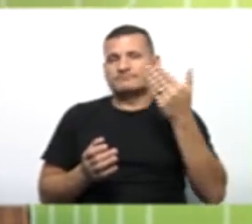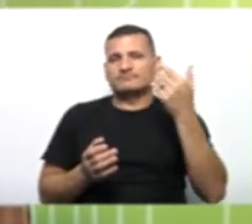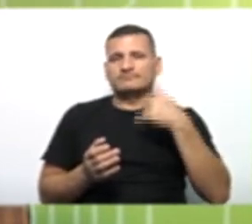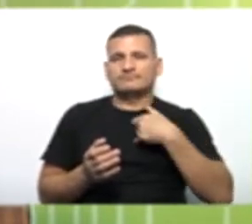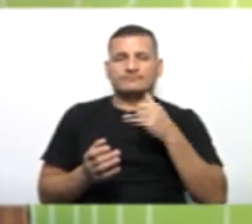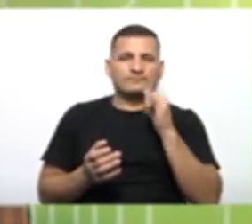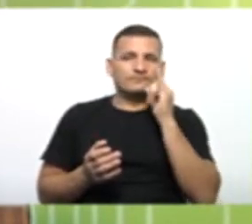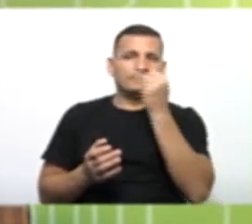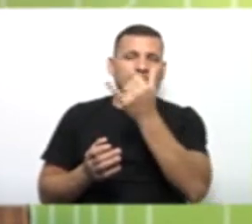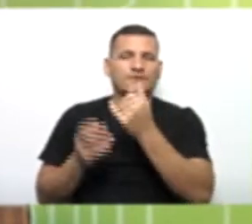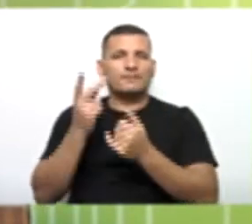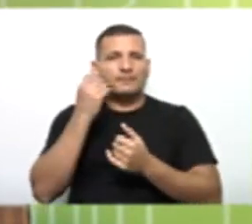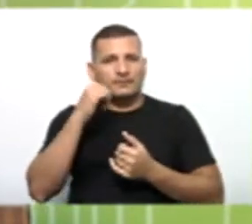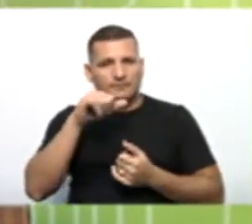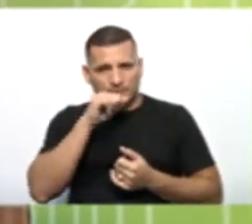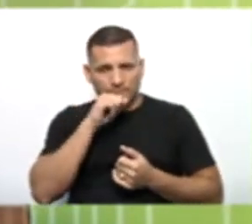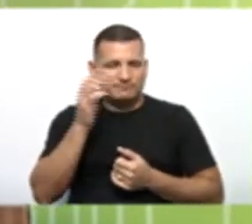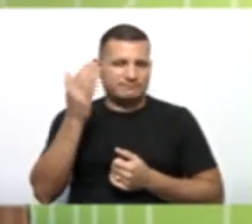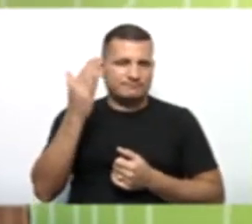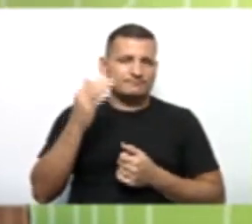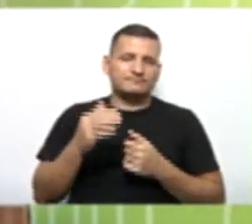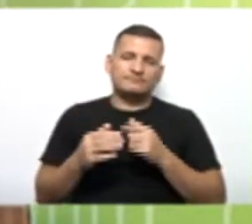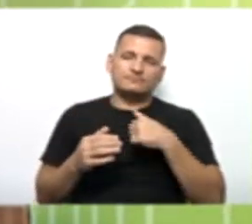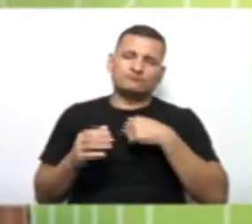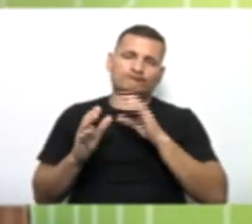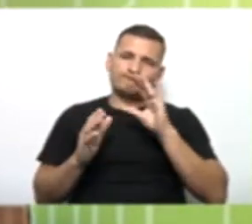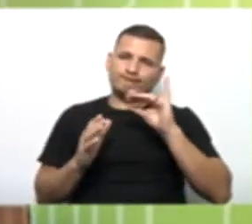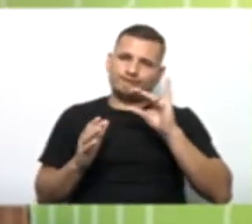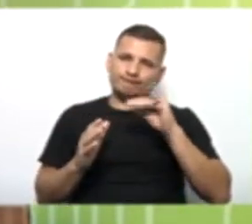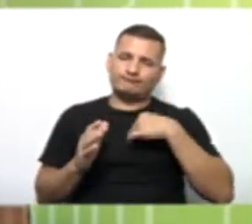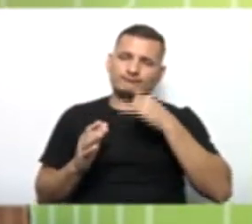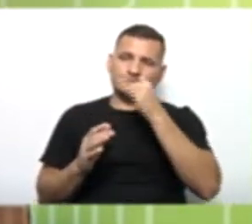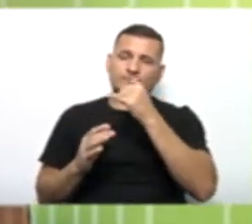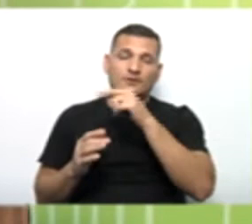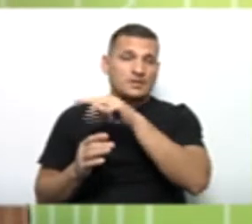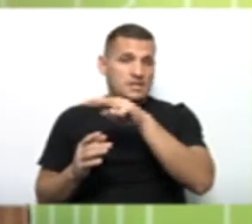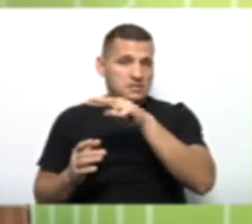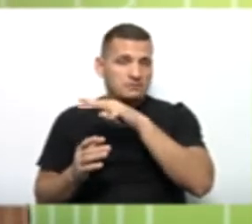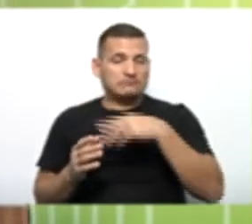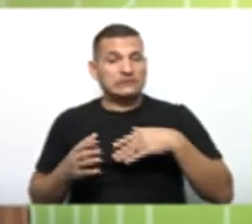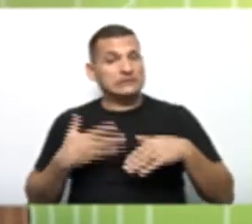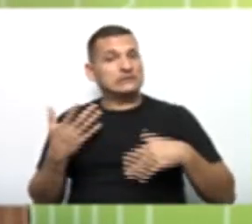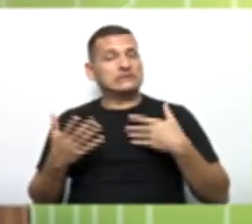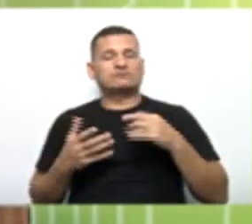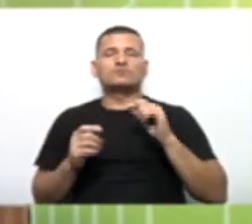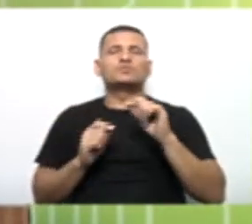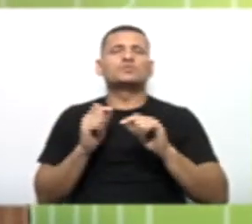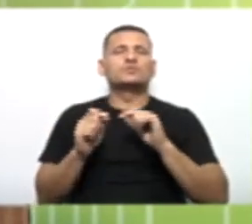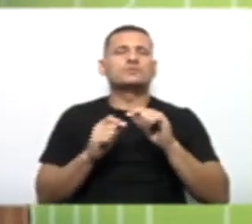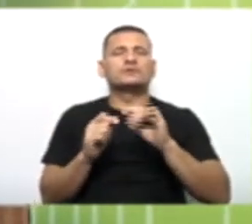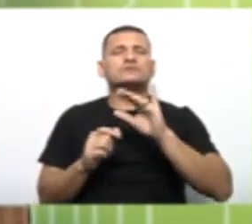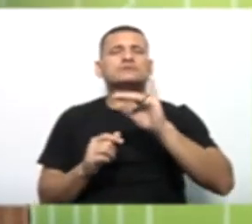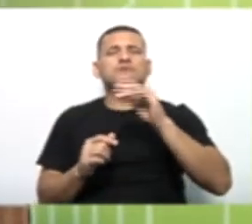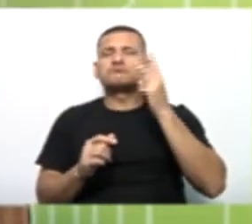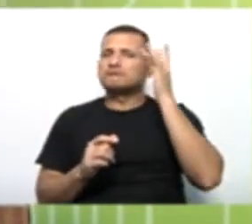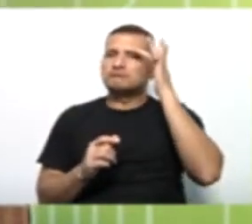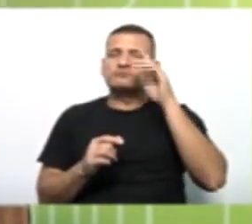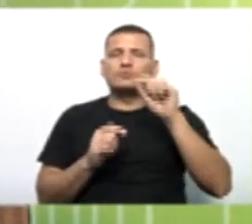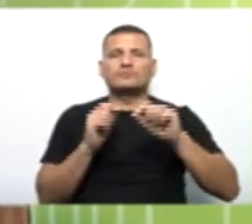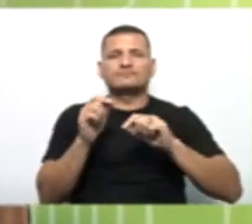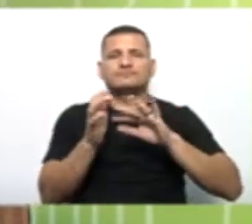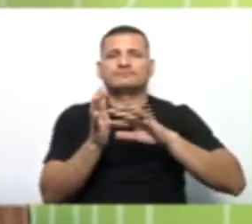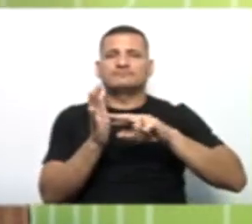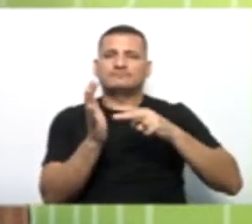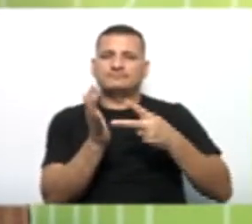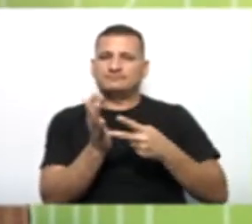para o meu pai que eu ia fazer ciências sociais que eles fizeram aquela cara de espanto porque ele na verdade eles nem sabiam o que o curso significava